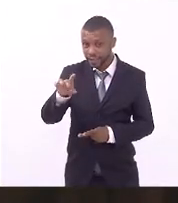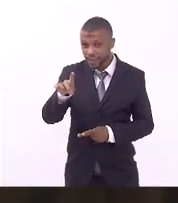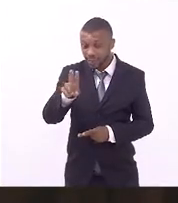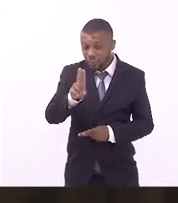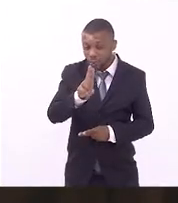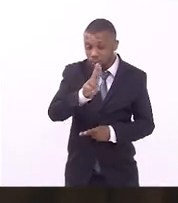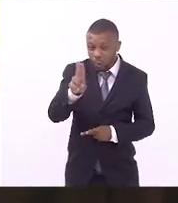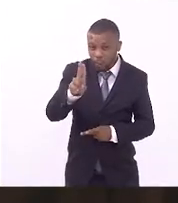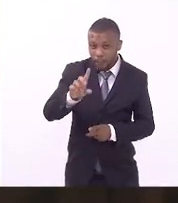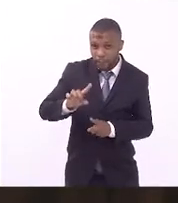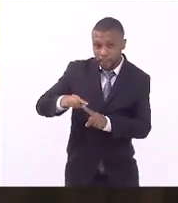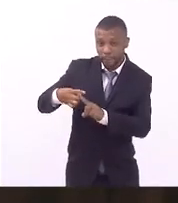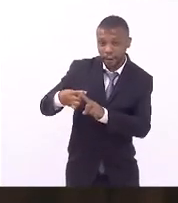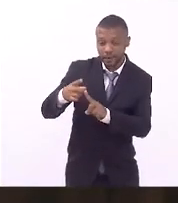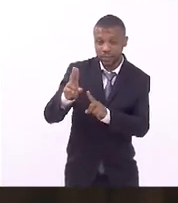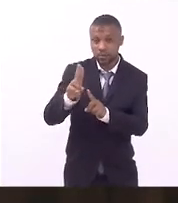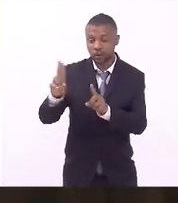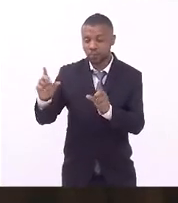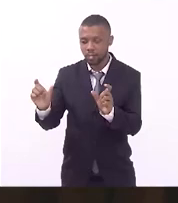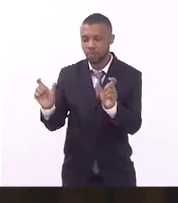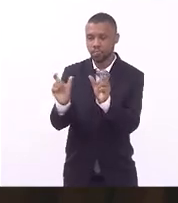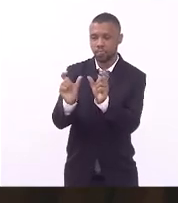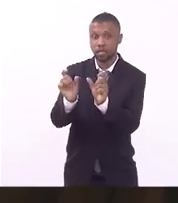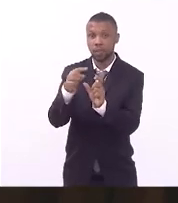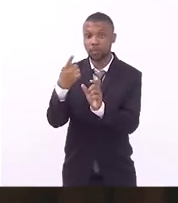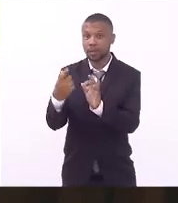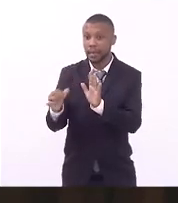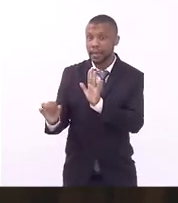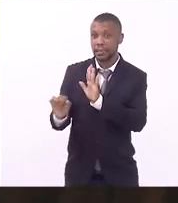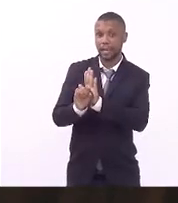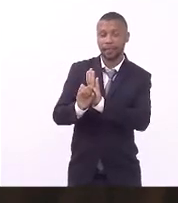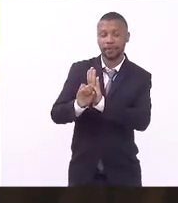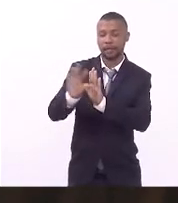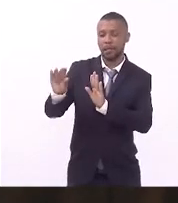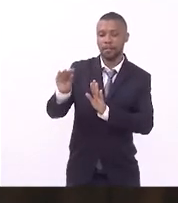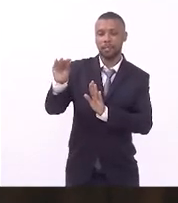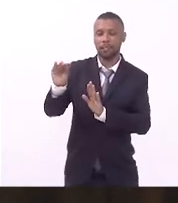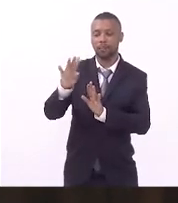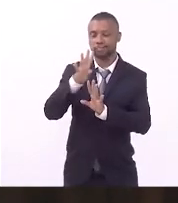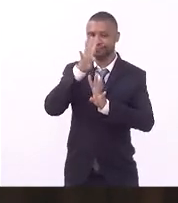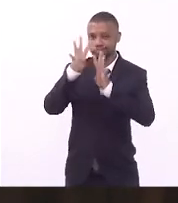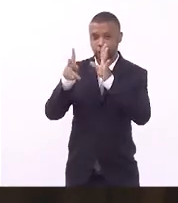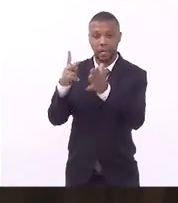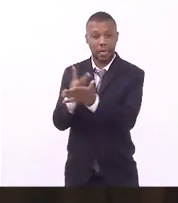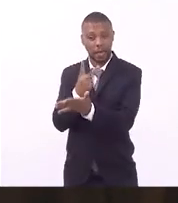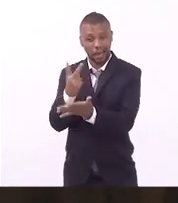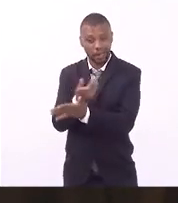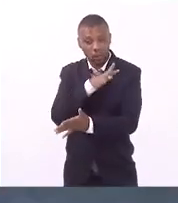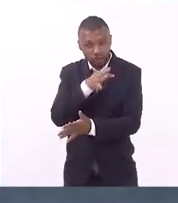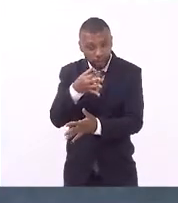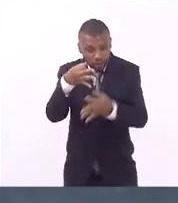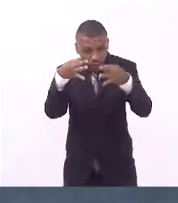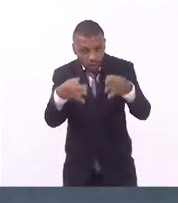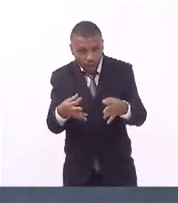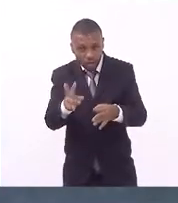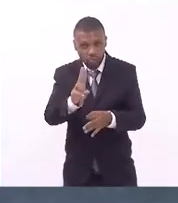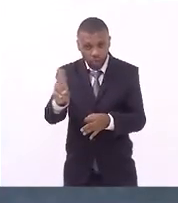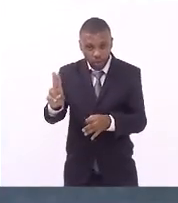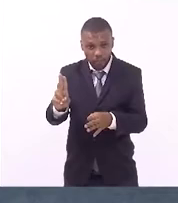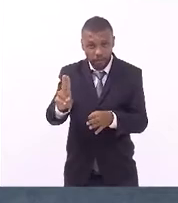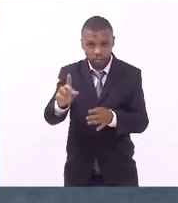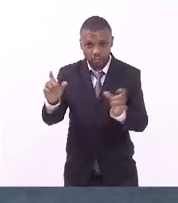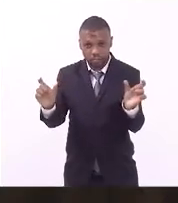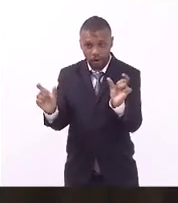e sobrenome, né, gente, é nossa identidade. Falar errado é ruim, né? Falei certo?